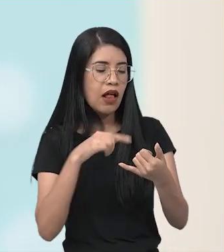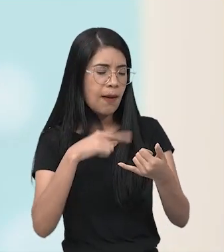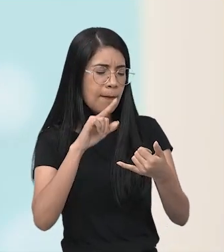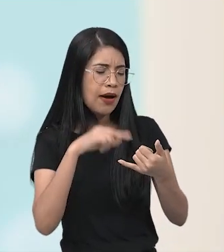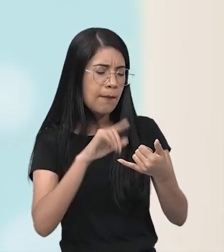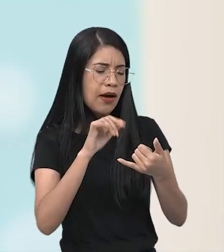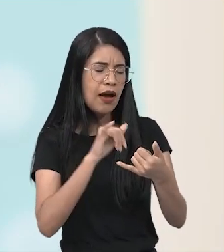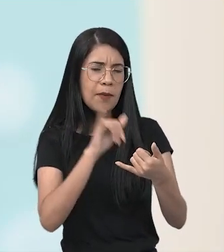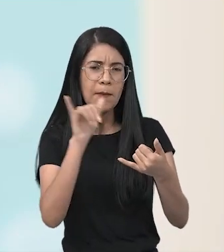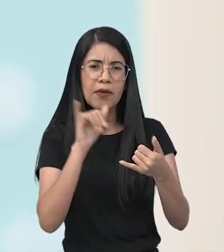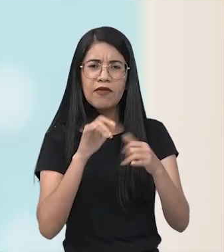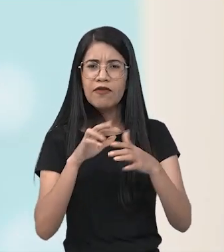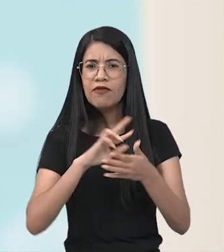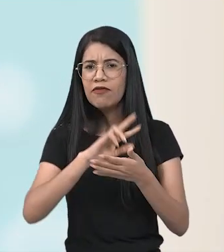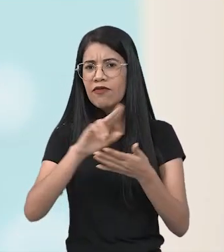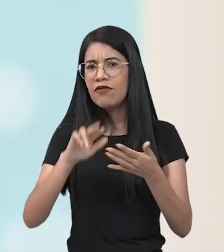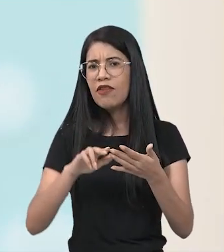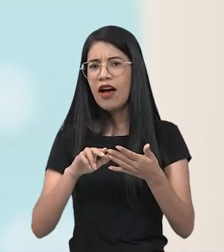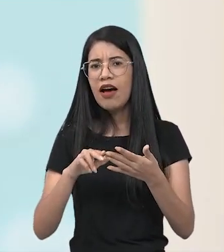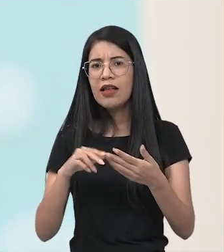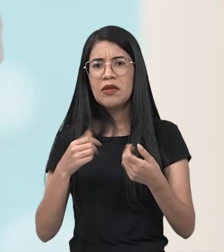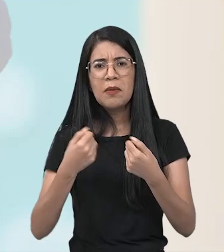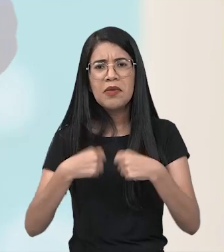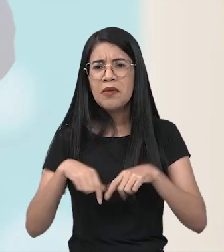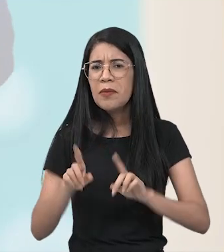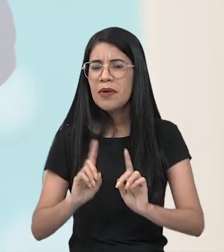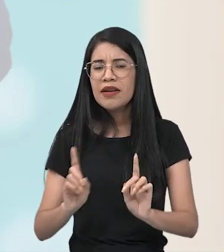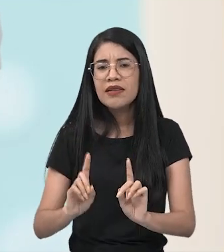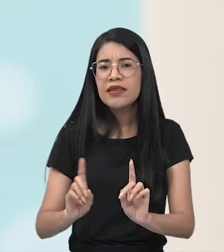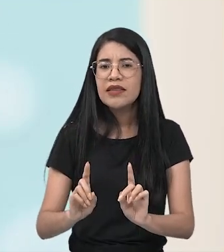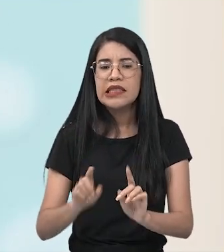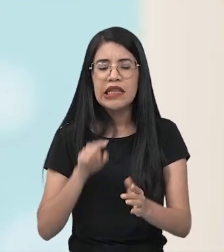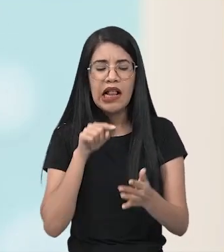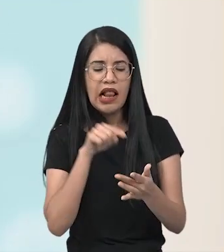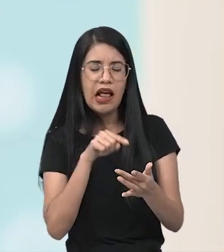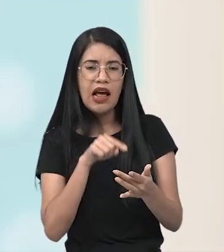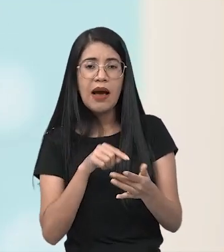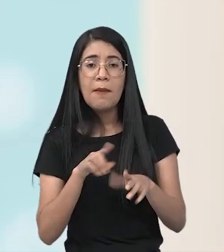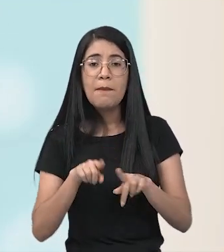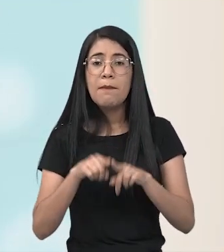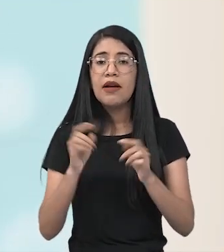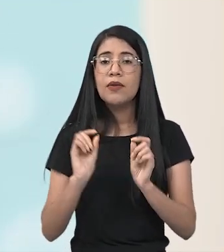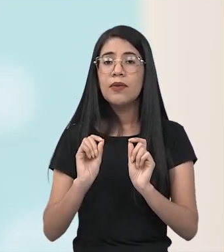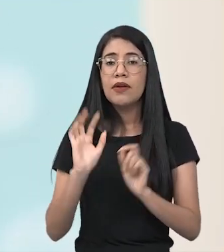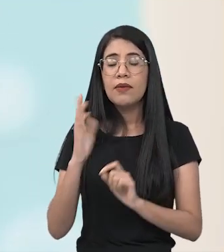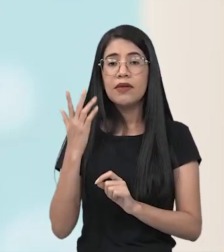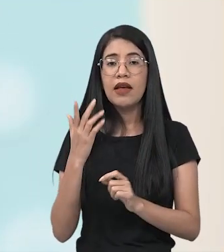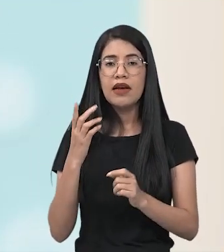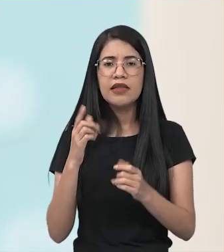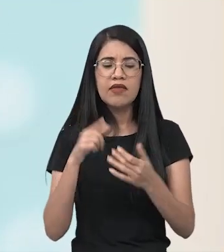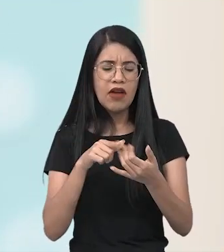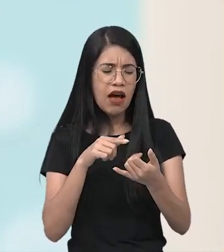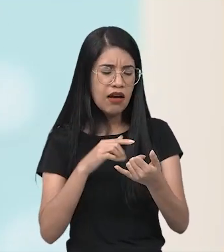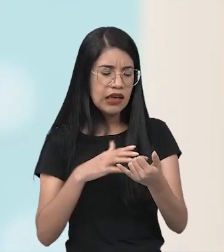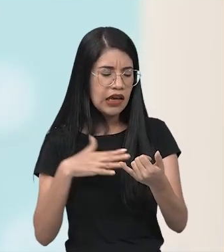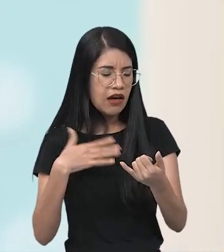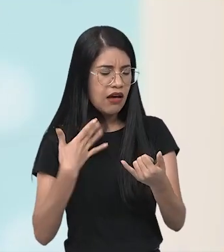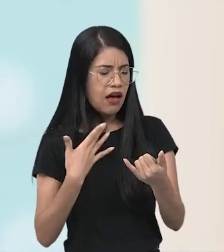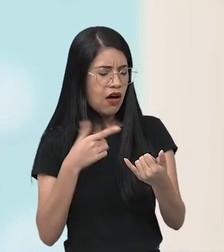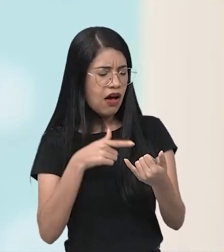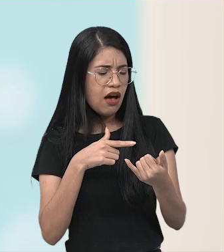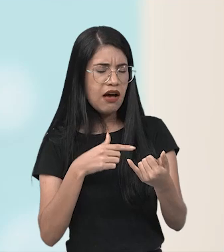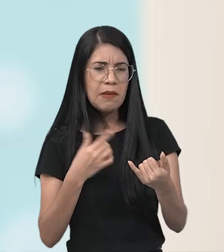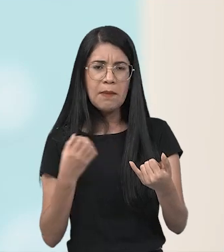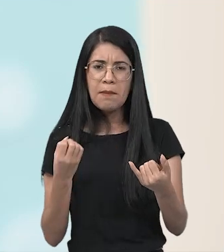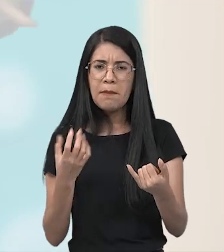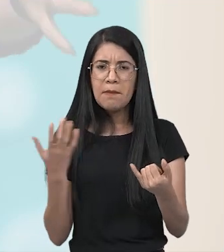propaganda. E aí tu nem tá precisando daquele negócio, mas fazem uma propaganda tão incrível de um rodo super